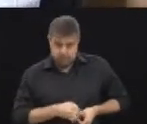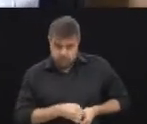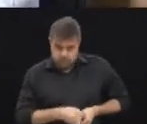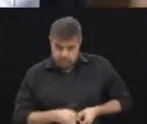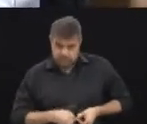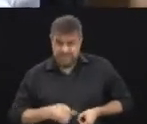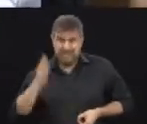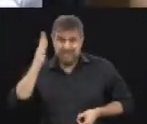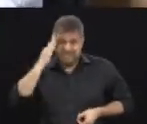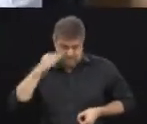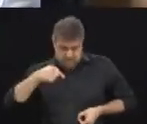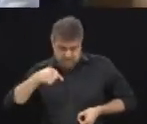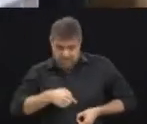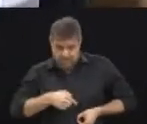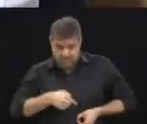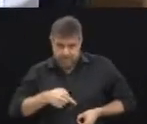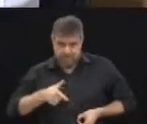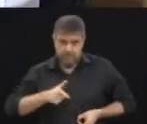óvulos lá. Ela sabe,